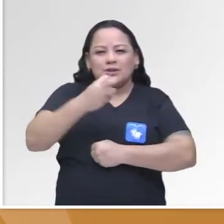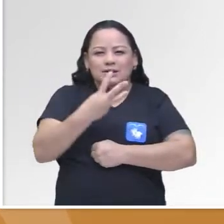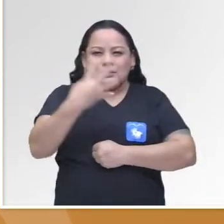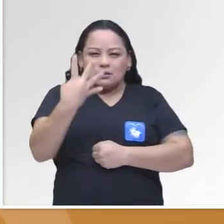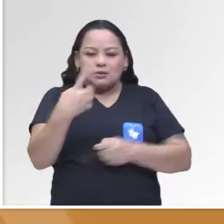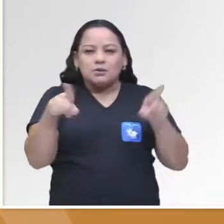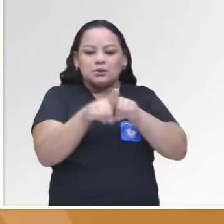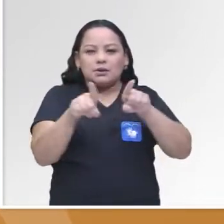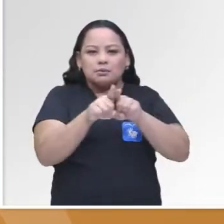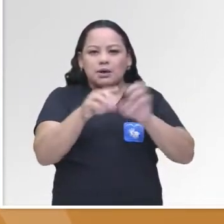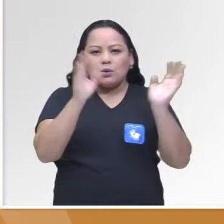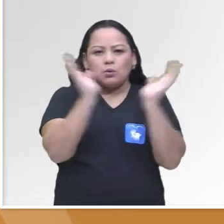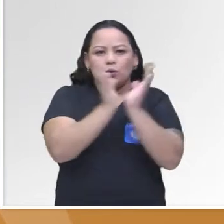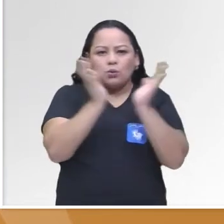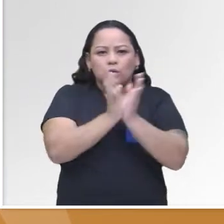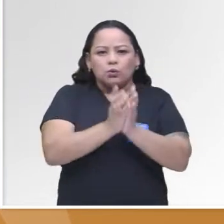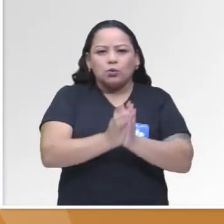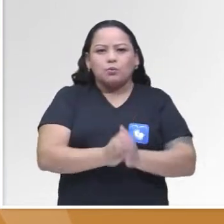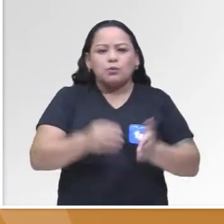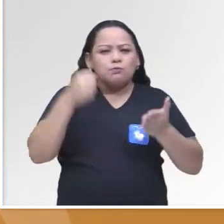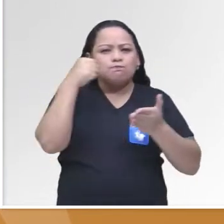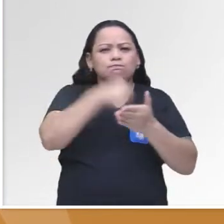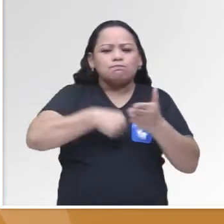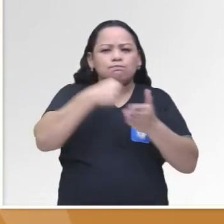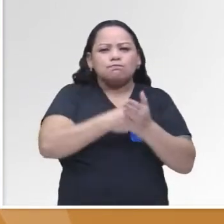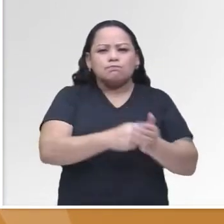o movimento constitucionalista de